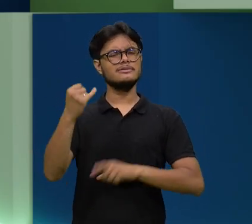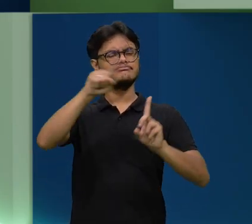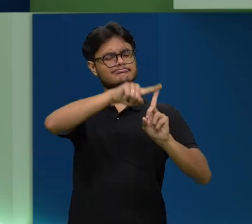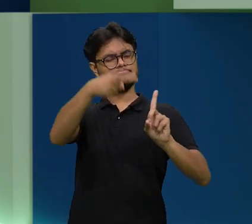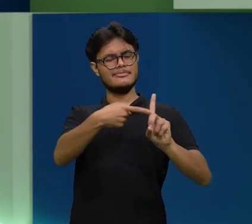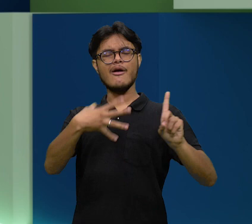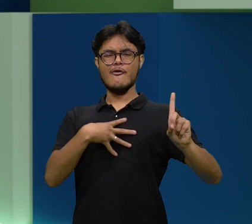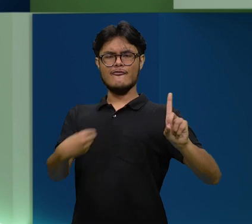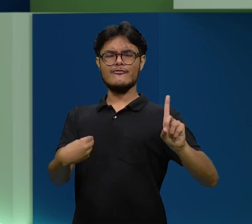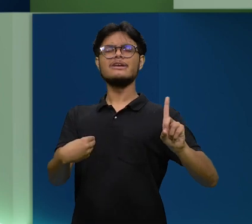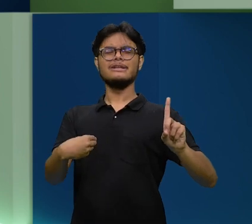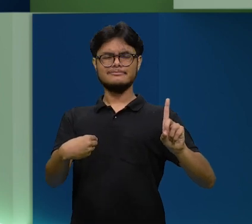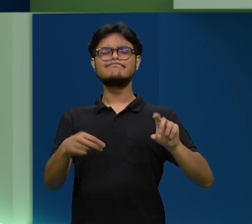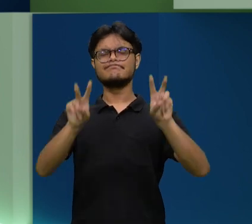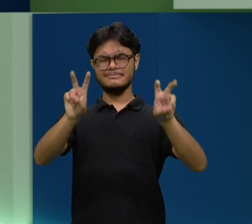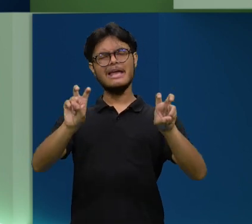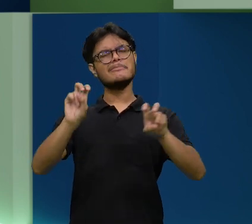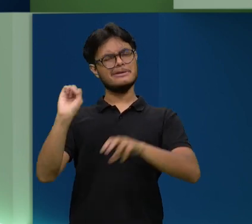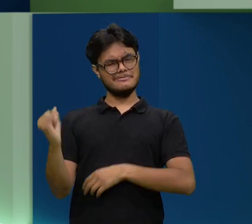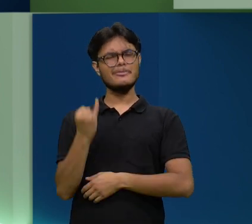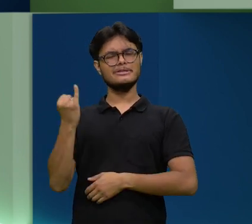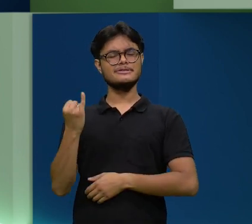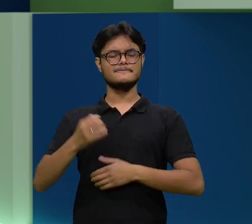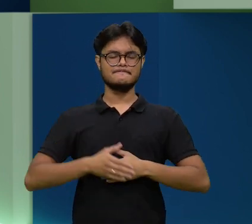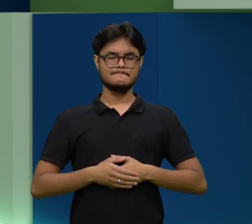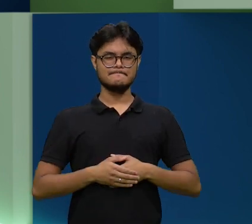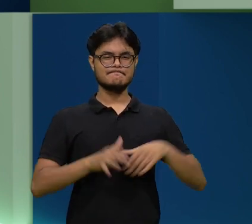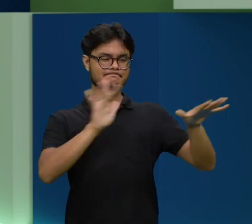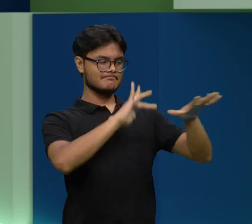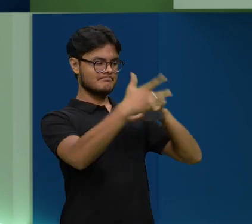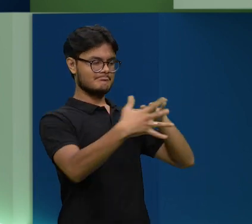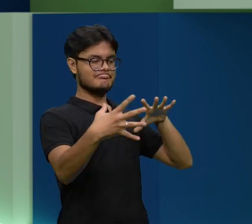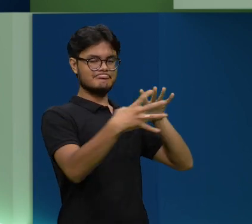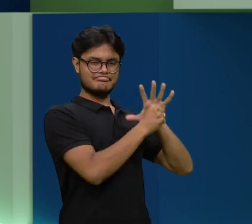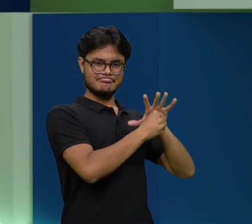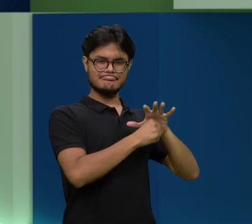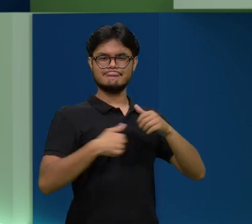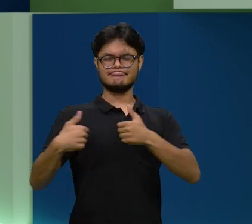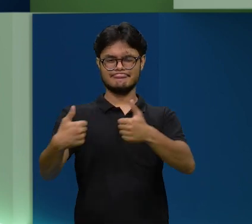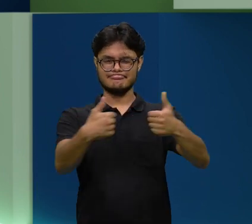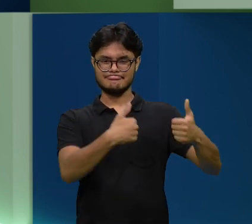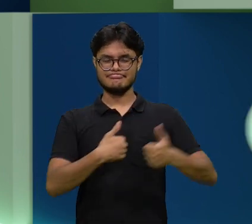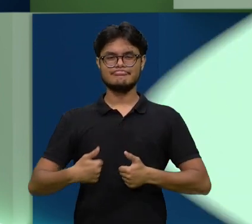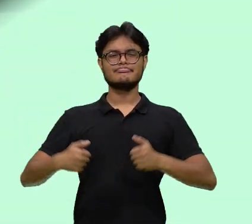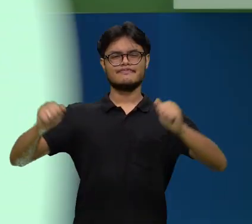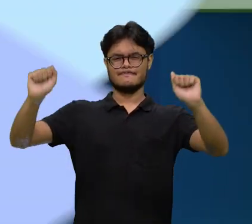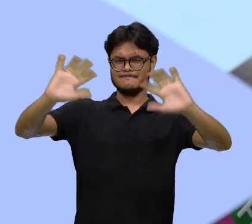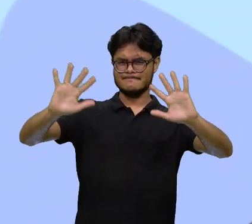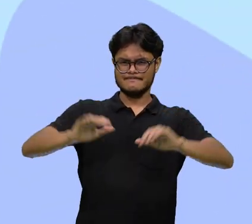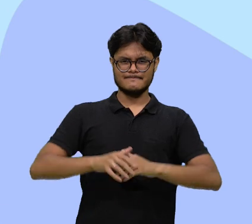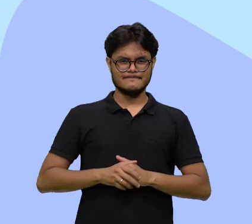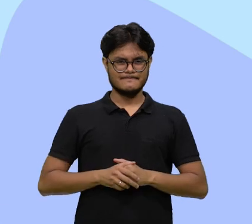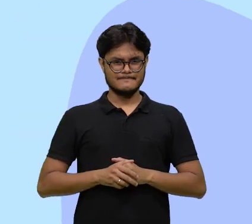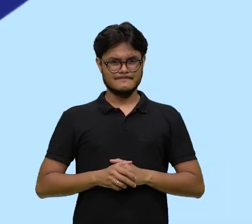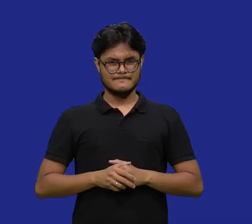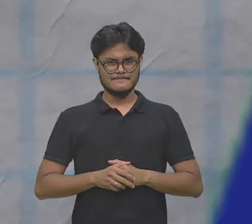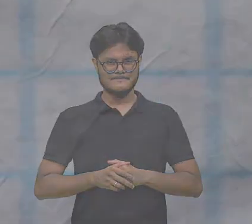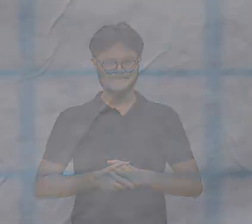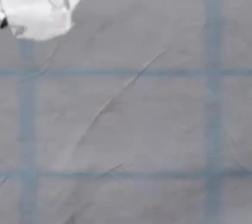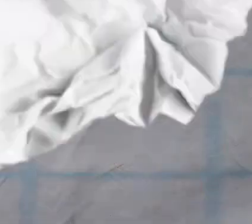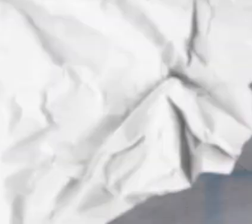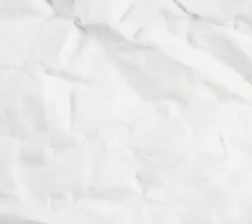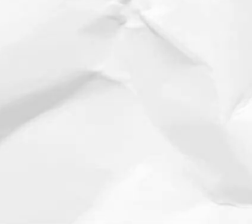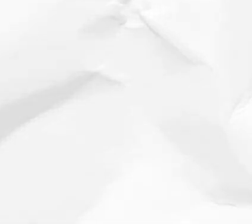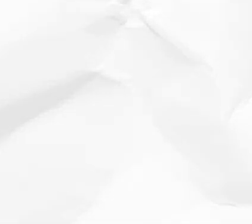gestação, assunto importante para o vestibular da UEA. Siga o Preveste da UEA em todas as redes sociais.